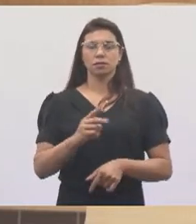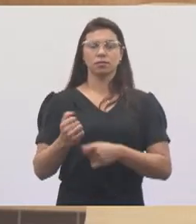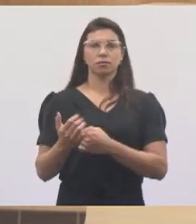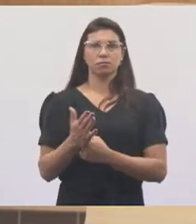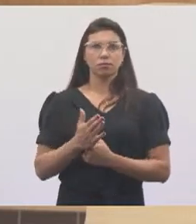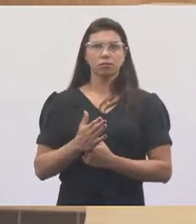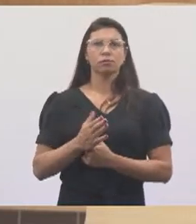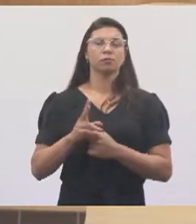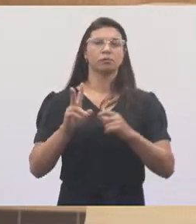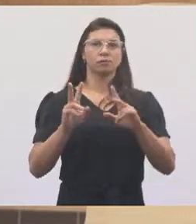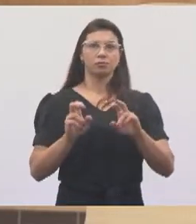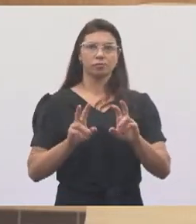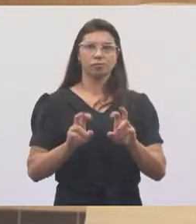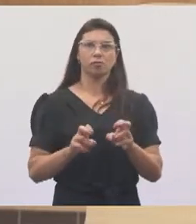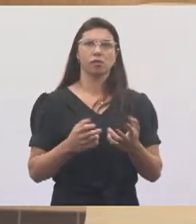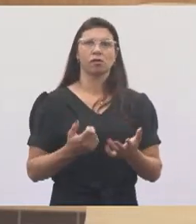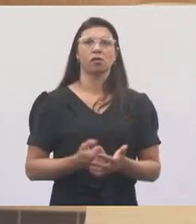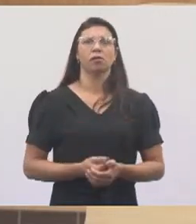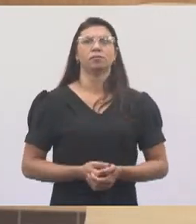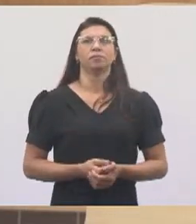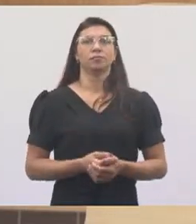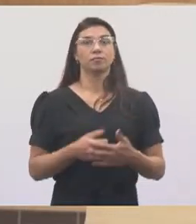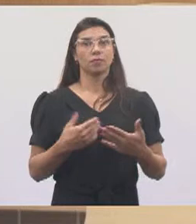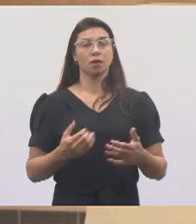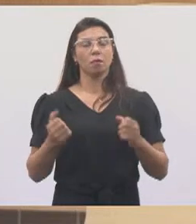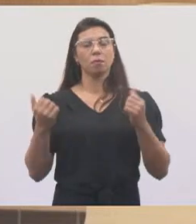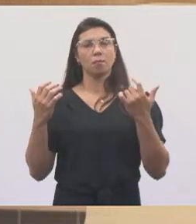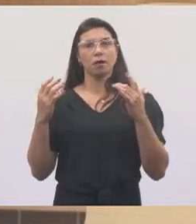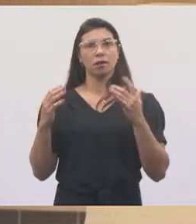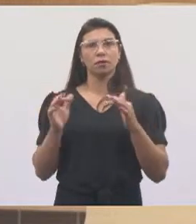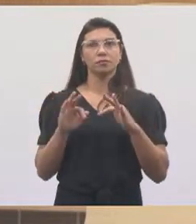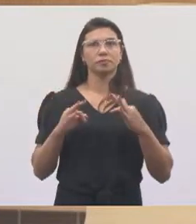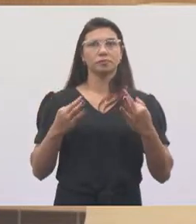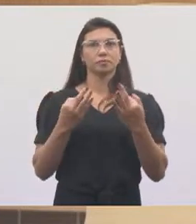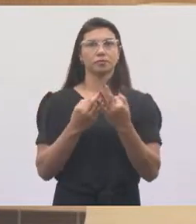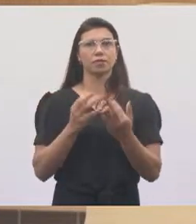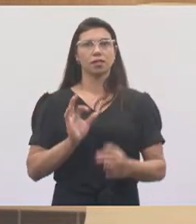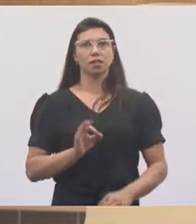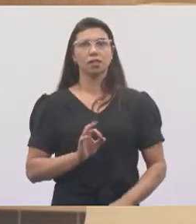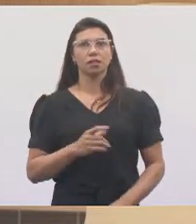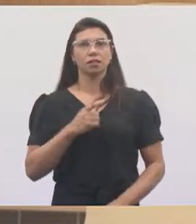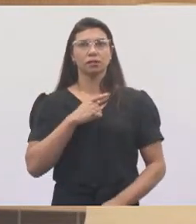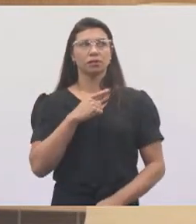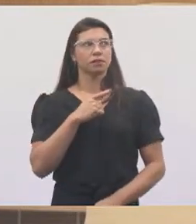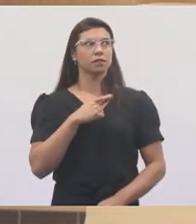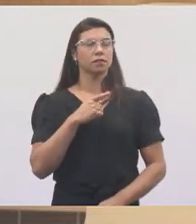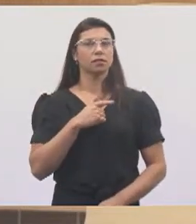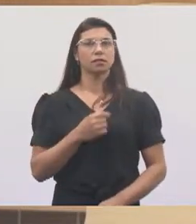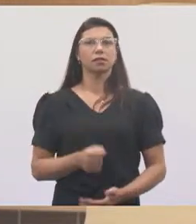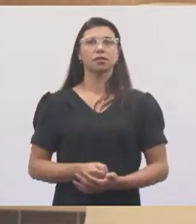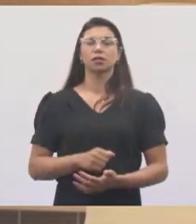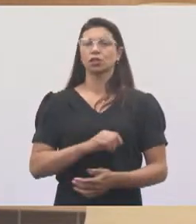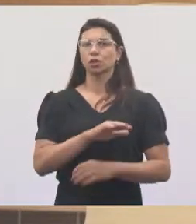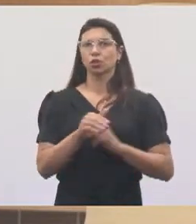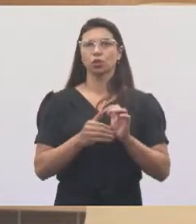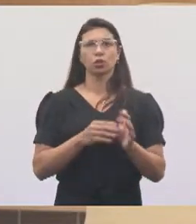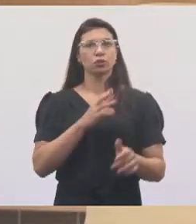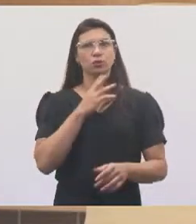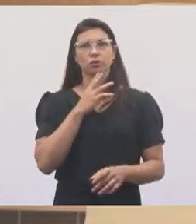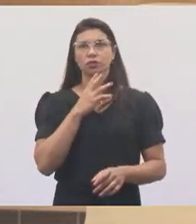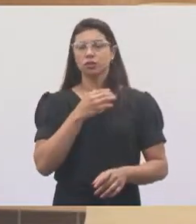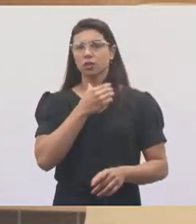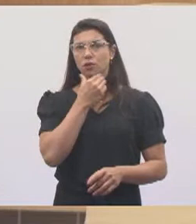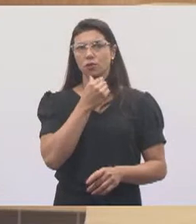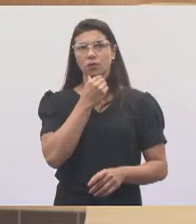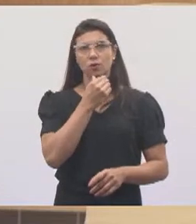Pedi ajuda para que ele pudesse estar com a gente, tá bom? Então, parabéns à família. Eu tenho certeza que todos aqui conheciam o Dr. Thales e tinham um carinho